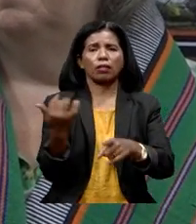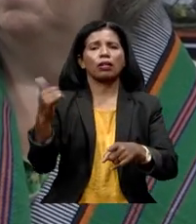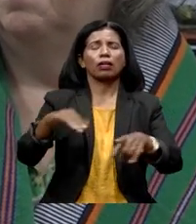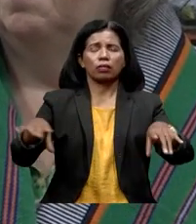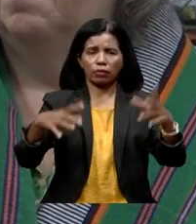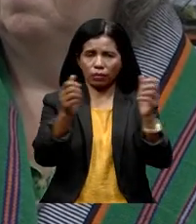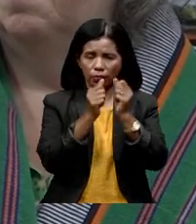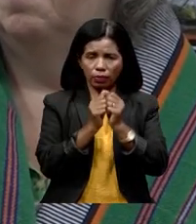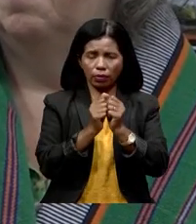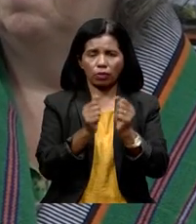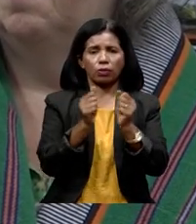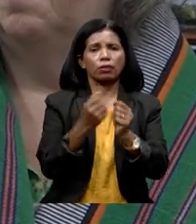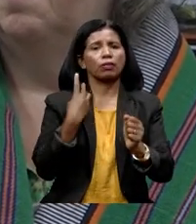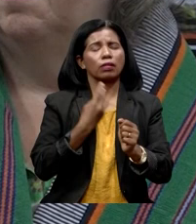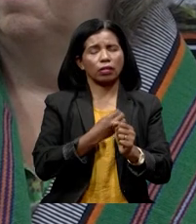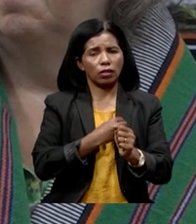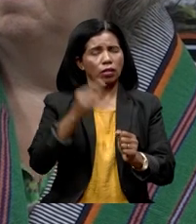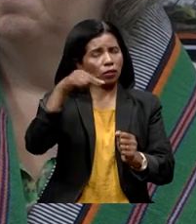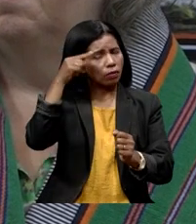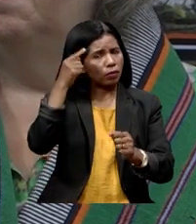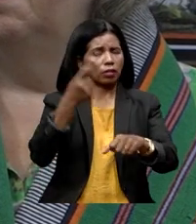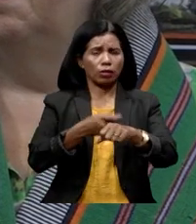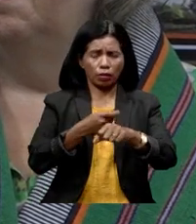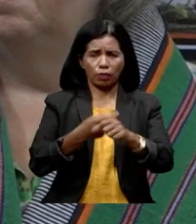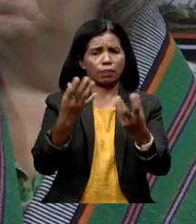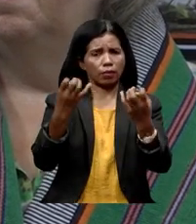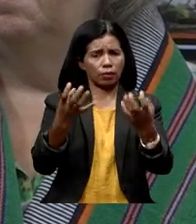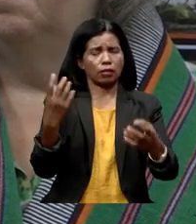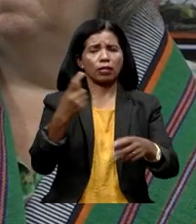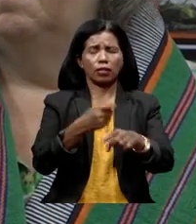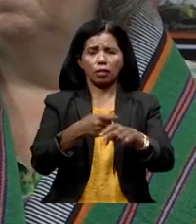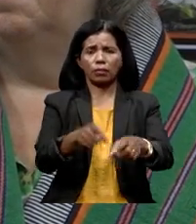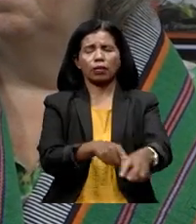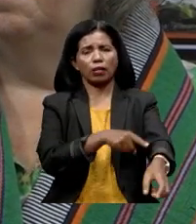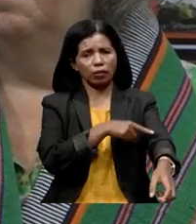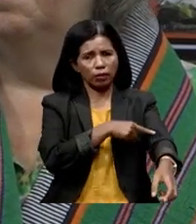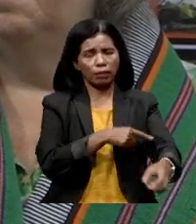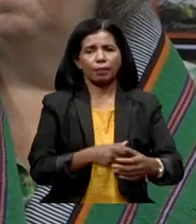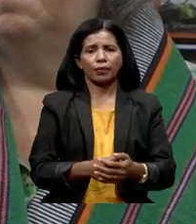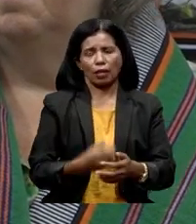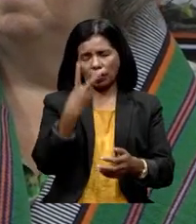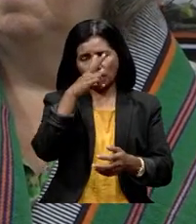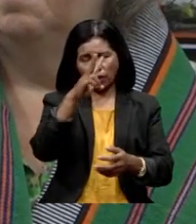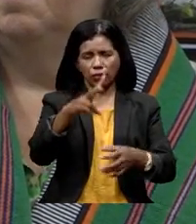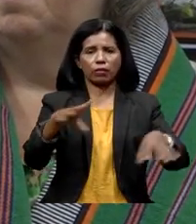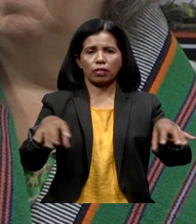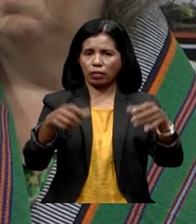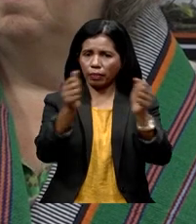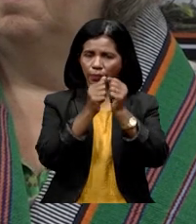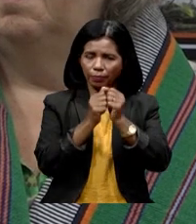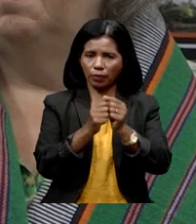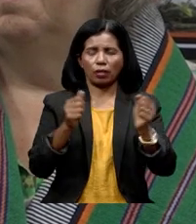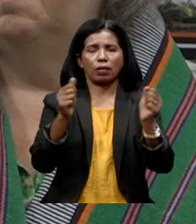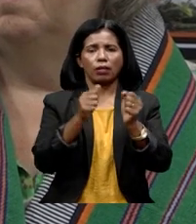coopera, ou tem o governo, tempo para acceptável, tempo claro, né? Atuar em cooperação